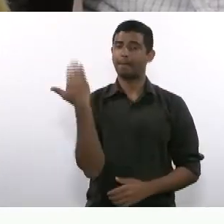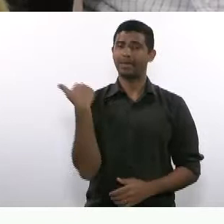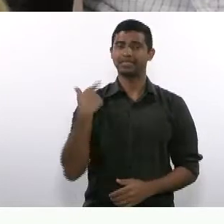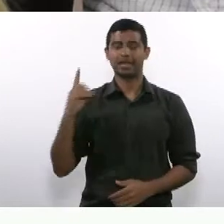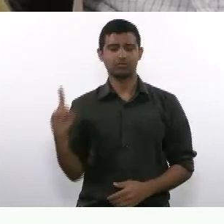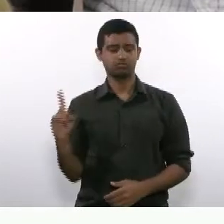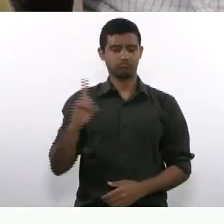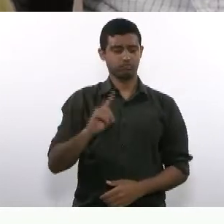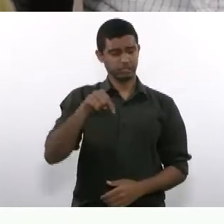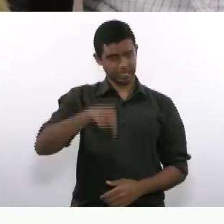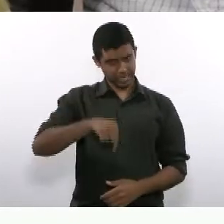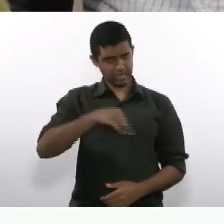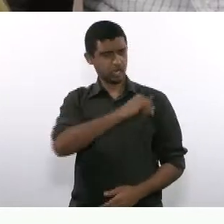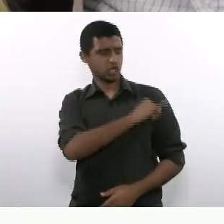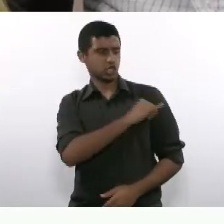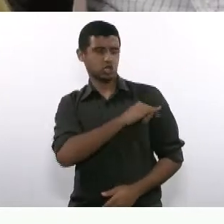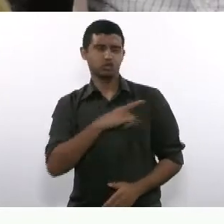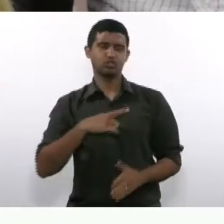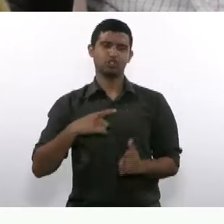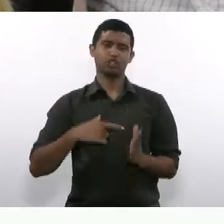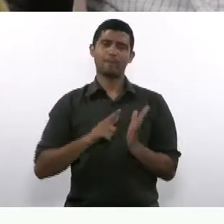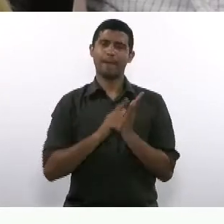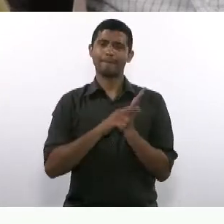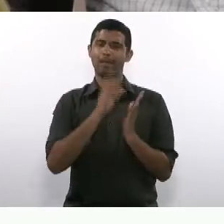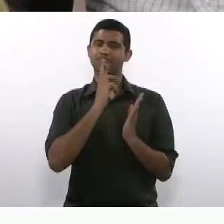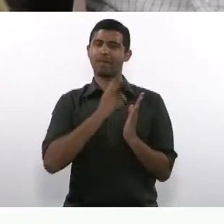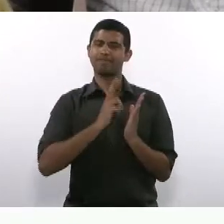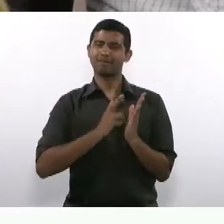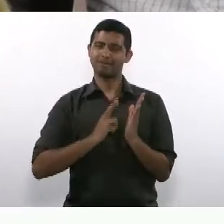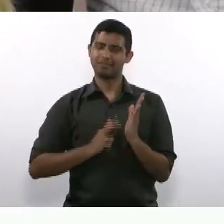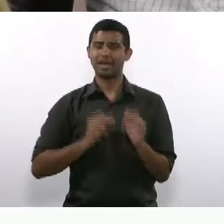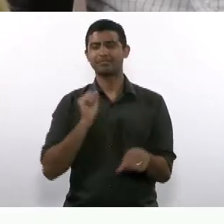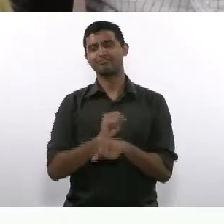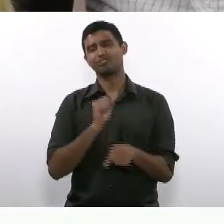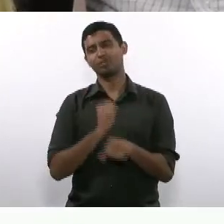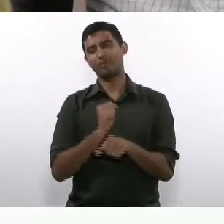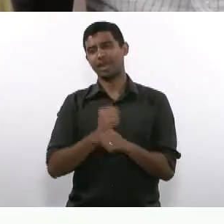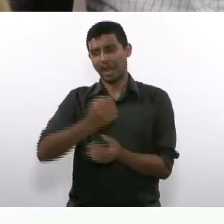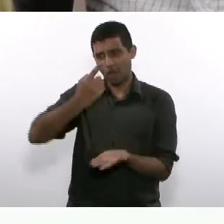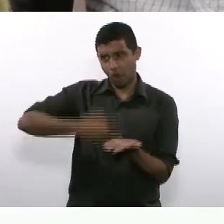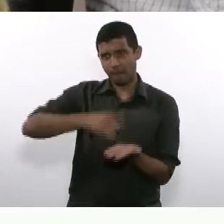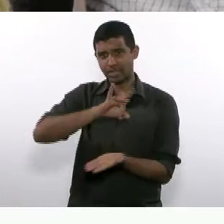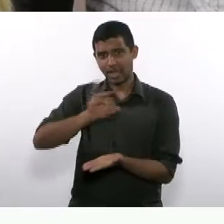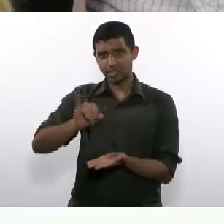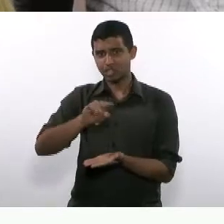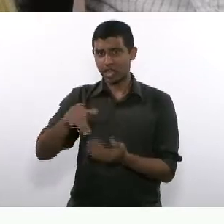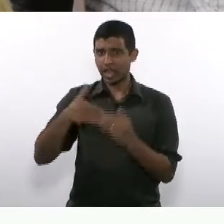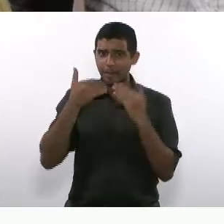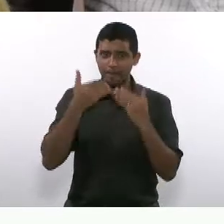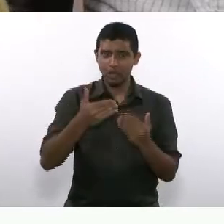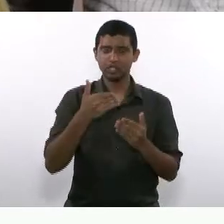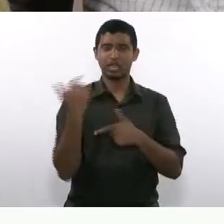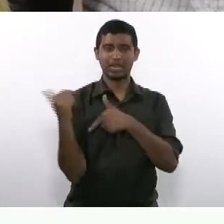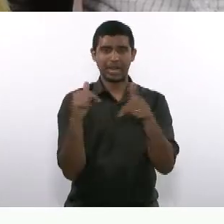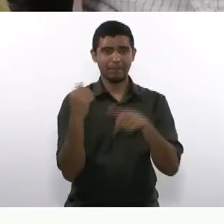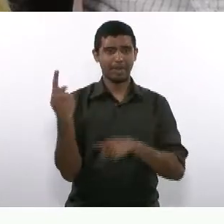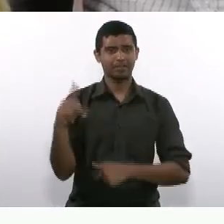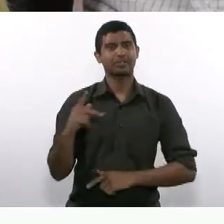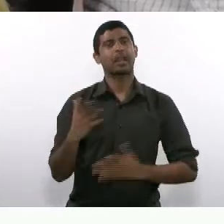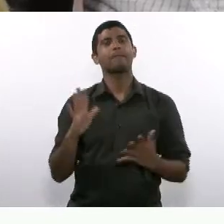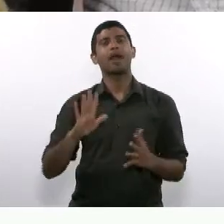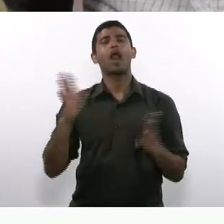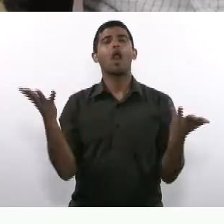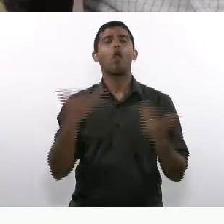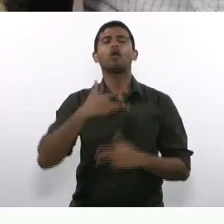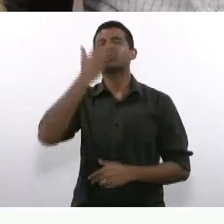Rio, preencher uma ficha, esperar o agendamento para eles mostrarem a capacidade de produzir o artesanato. E hoje isso